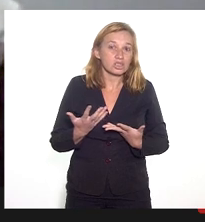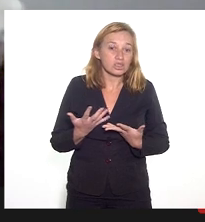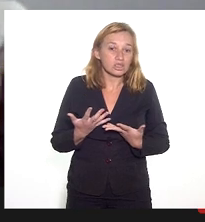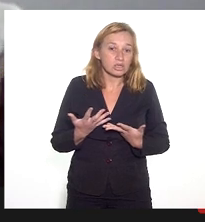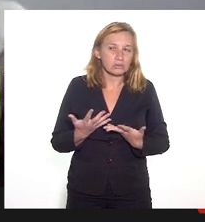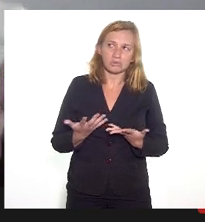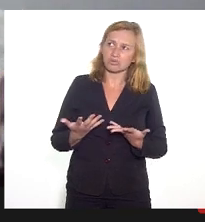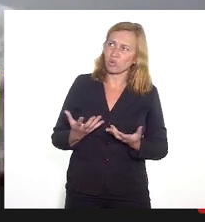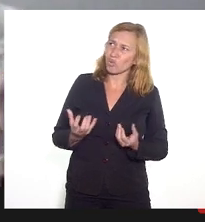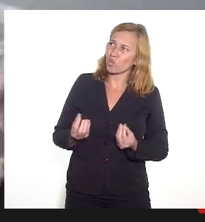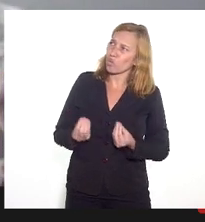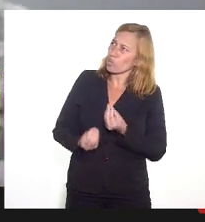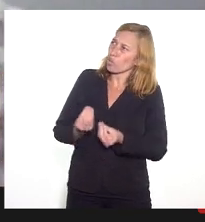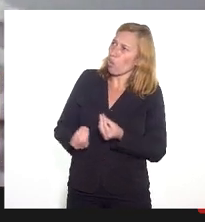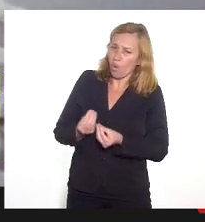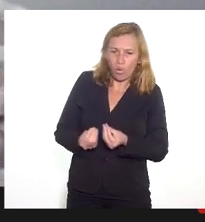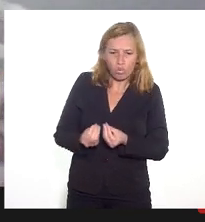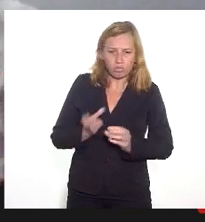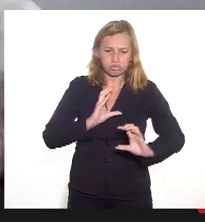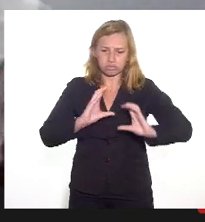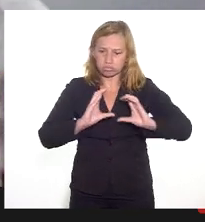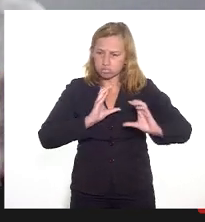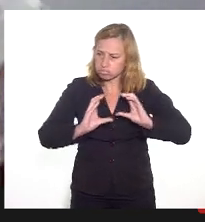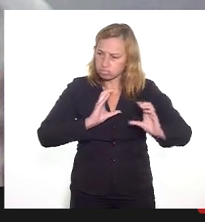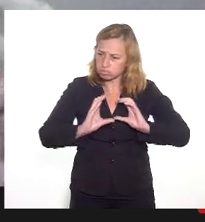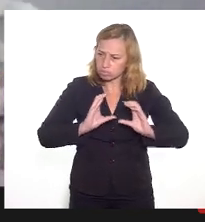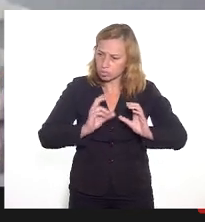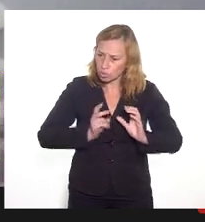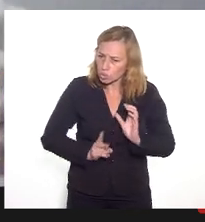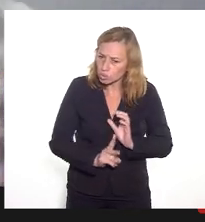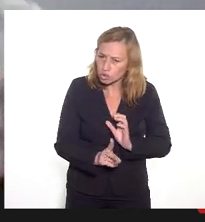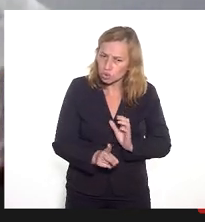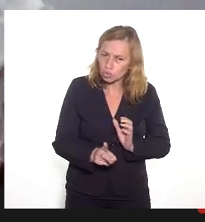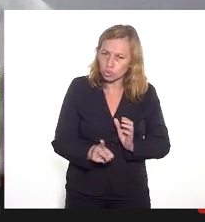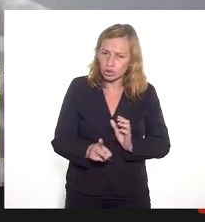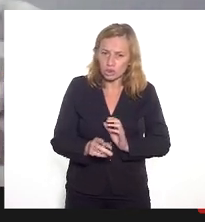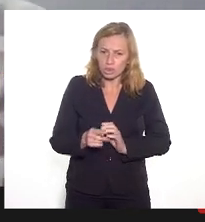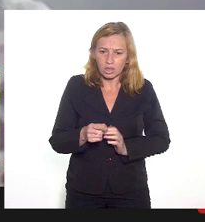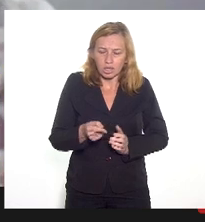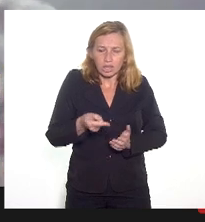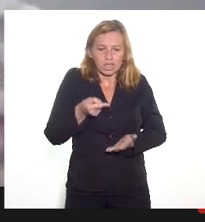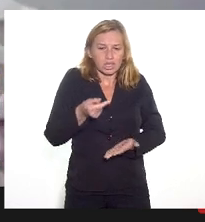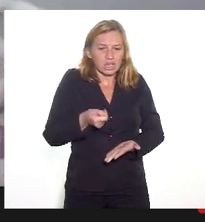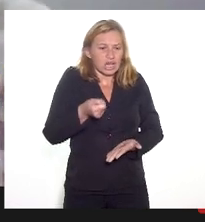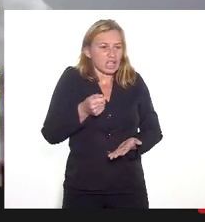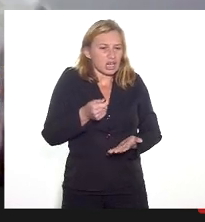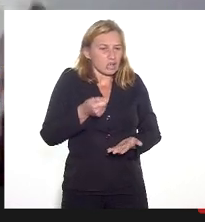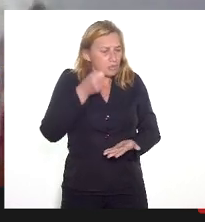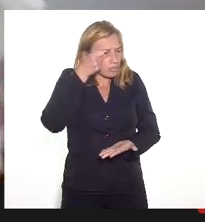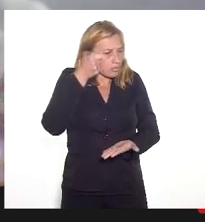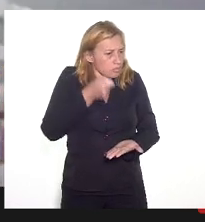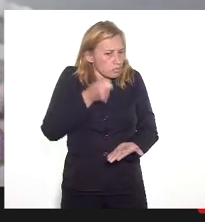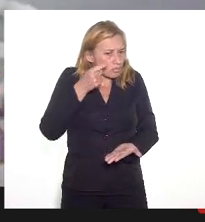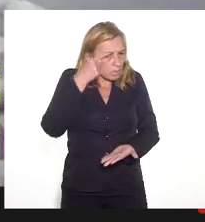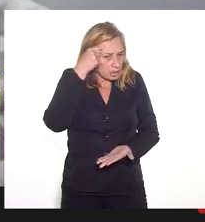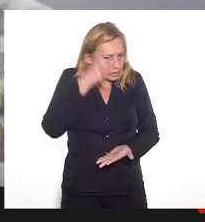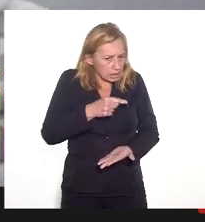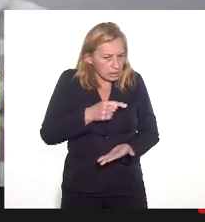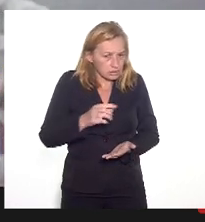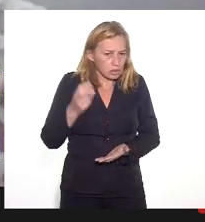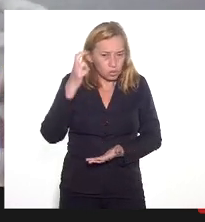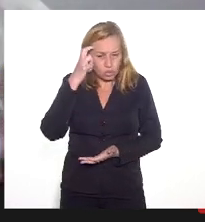gente disse que não é possível que os meios de comunicação continuem determinando a cultura, a política, a economia.